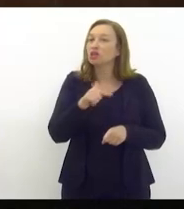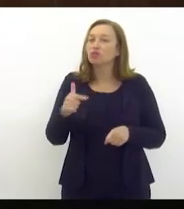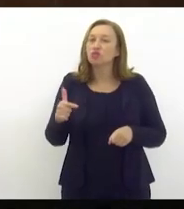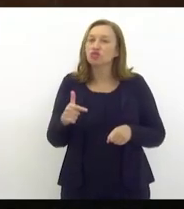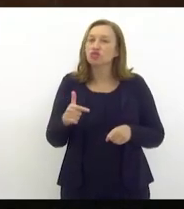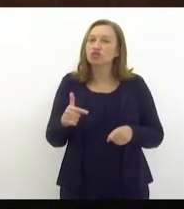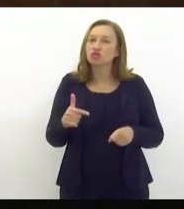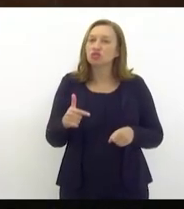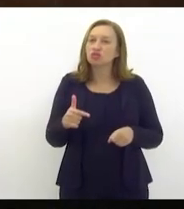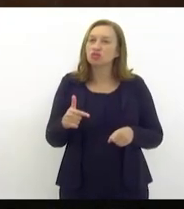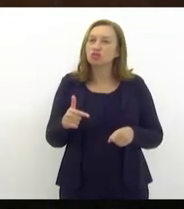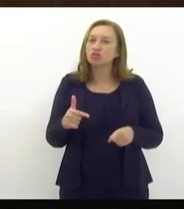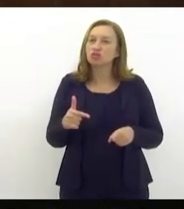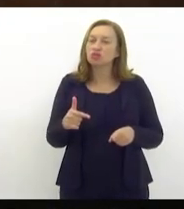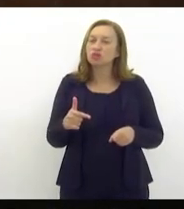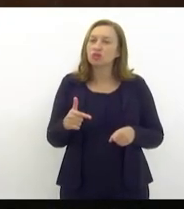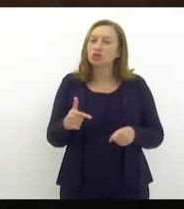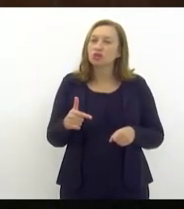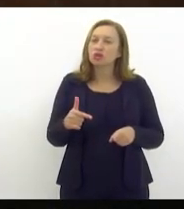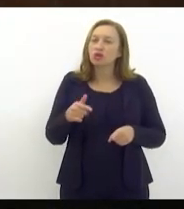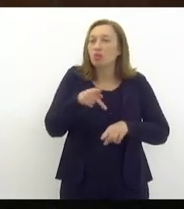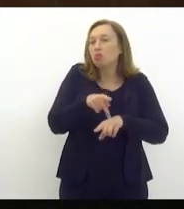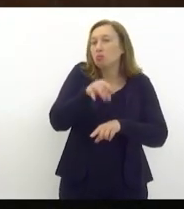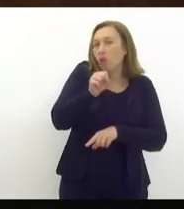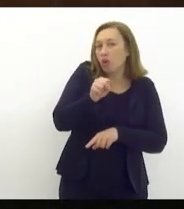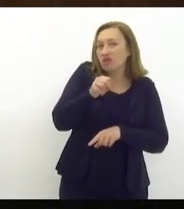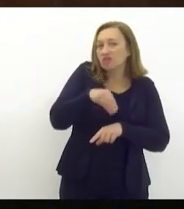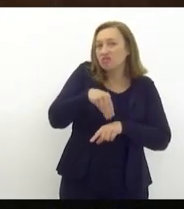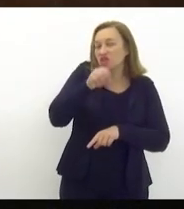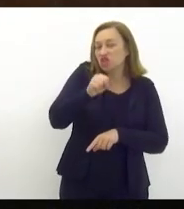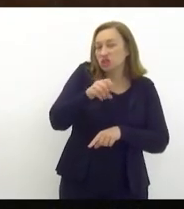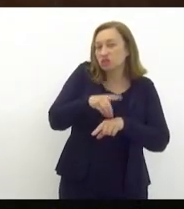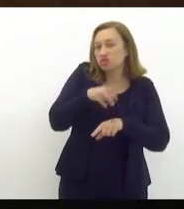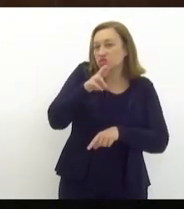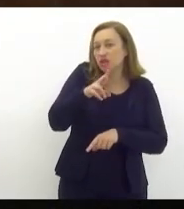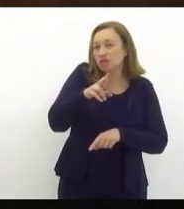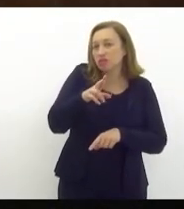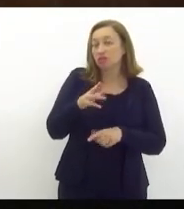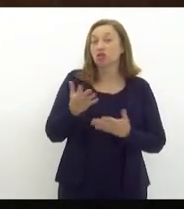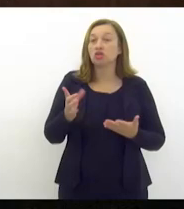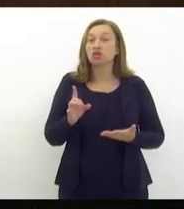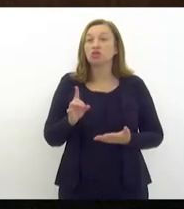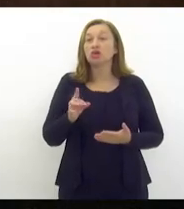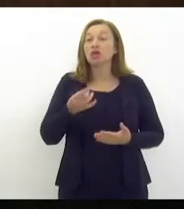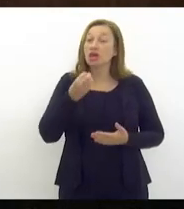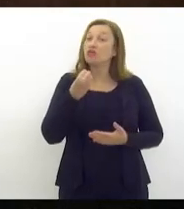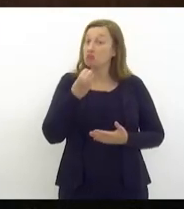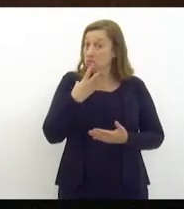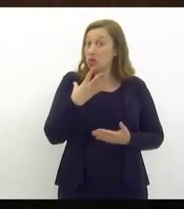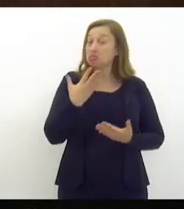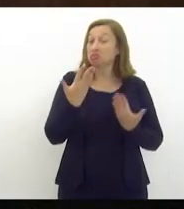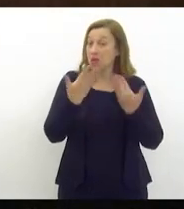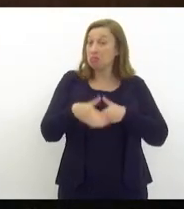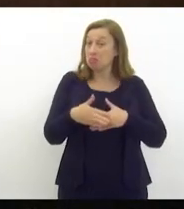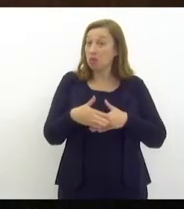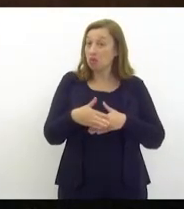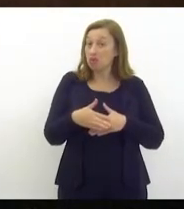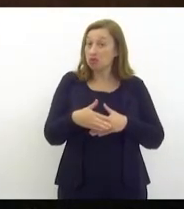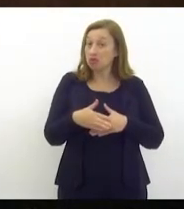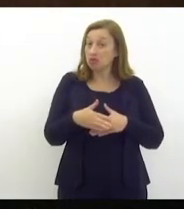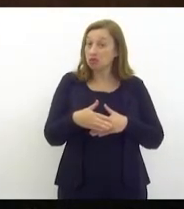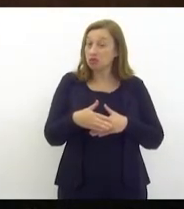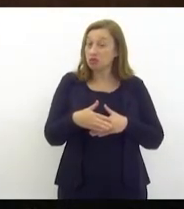tinha a titulação, seja de pós-graduação, de mestrado, doutorado. Então, ele ia muito bem na prova, porque ele saía diretamente